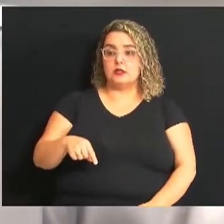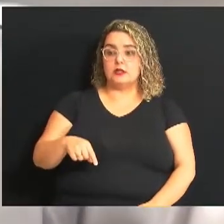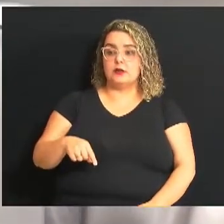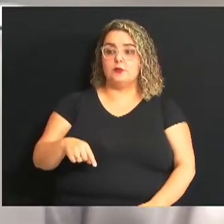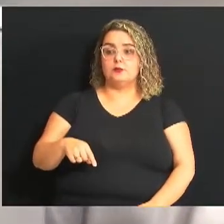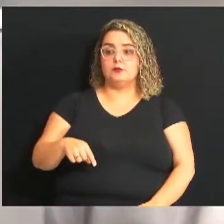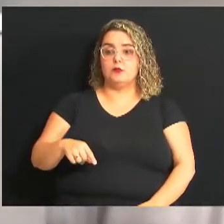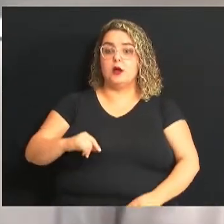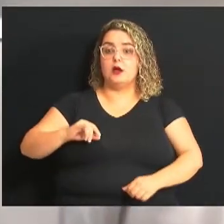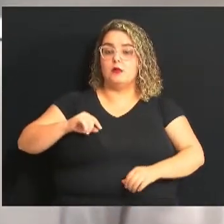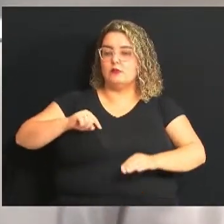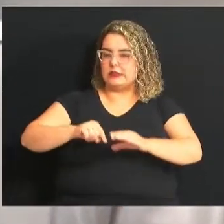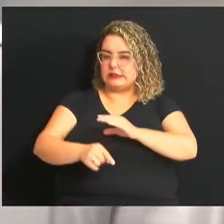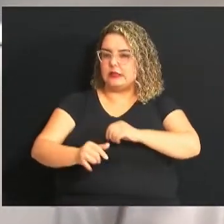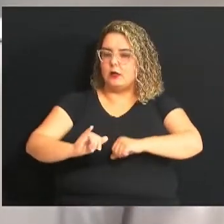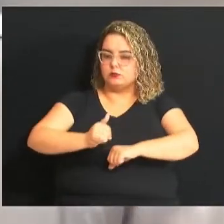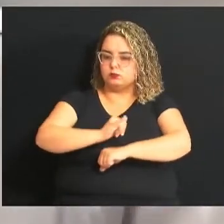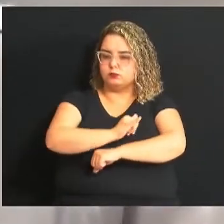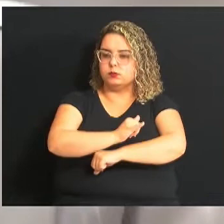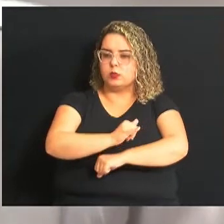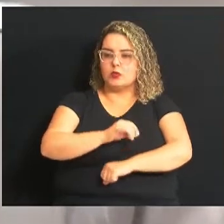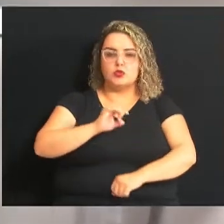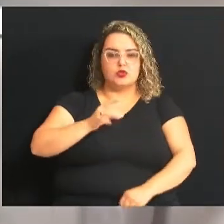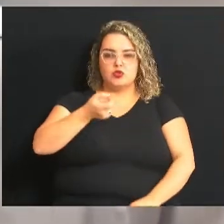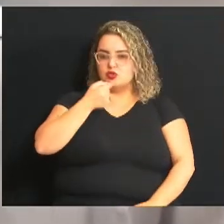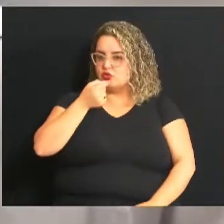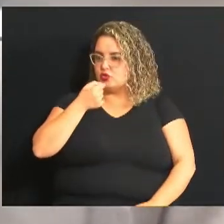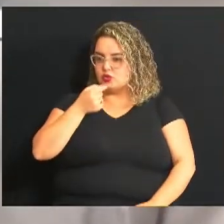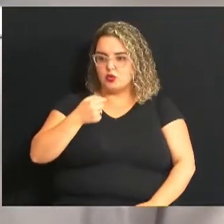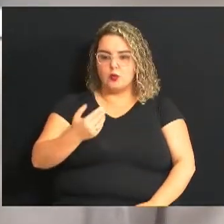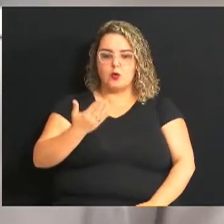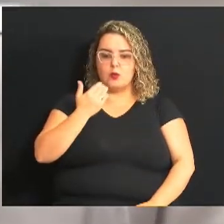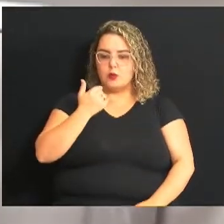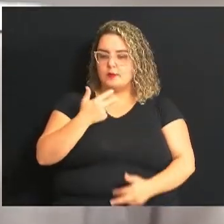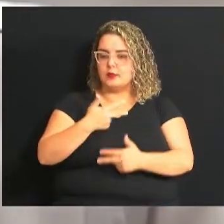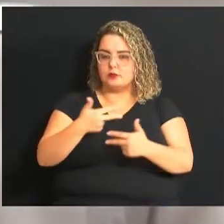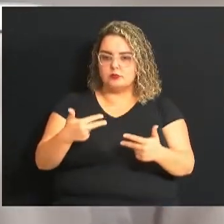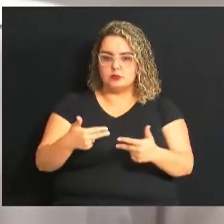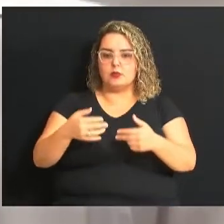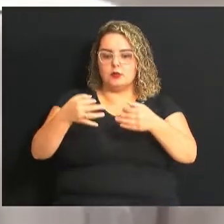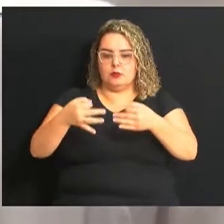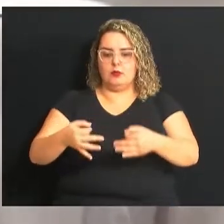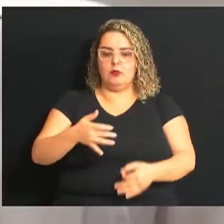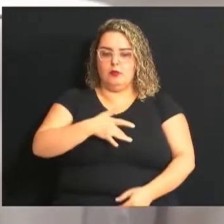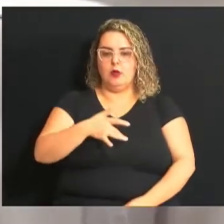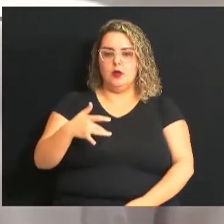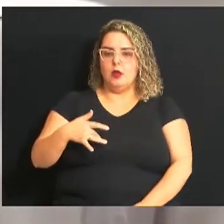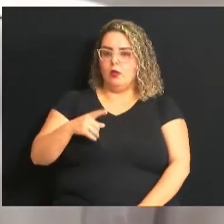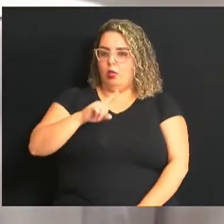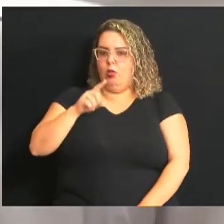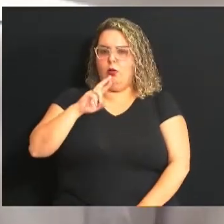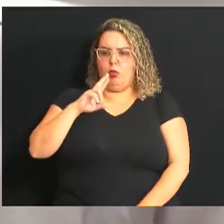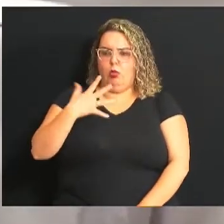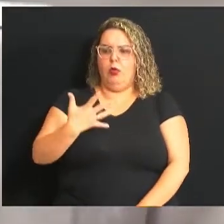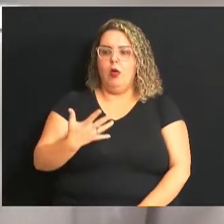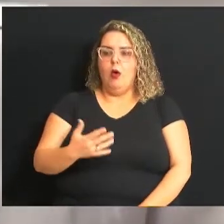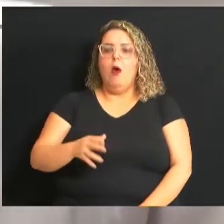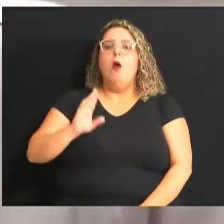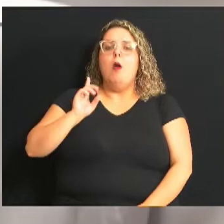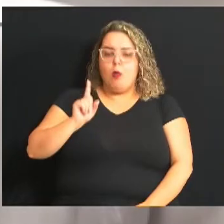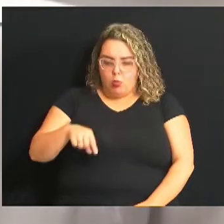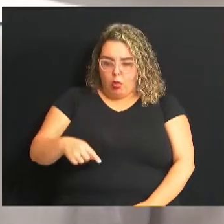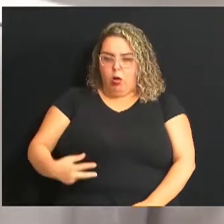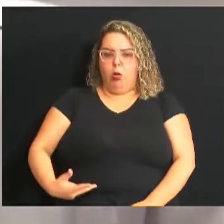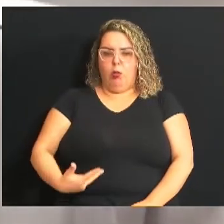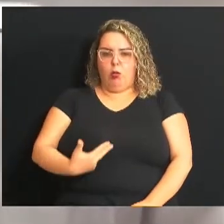tão avançado que só o medicamento, só a dieta para ele não resolve. Ele já teve indicação para uma cirurgia bariátrica,